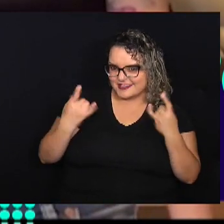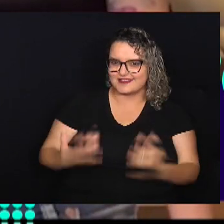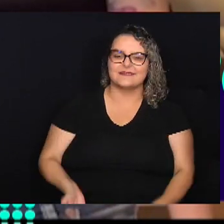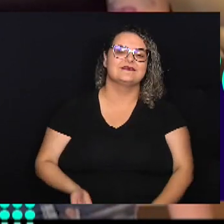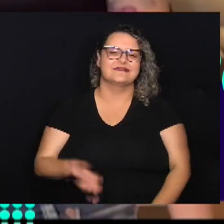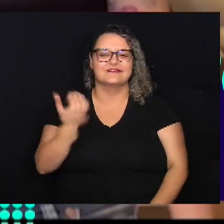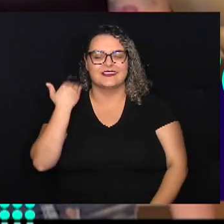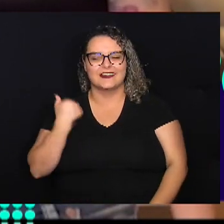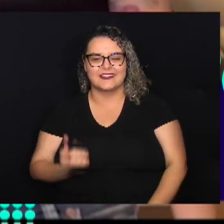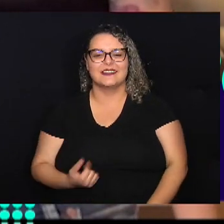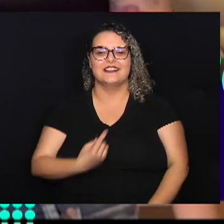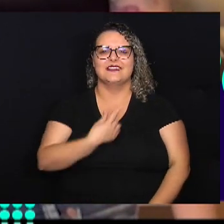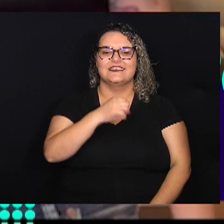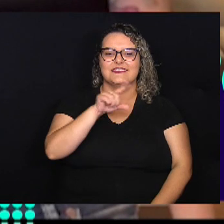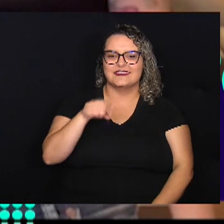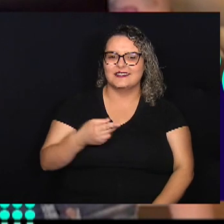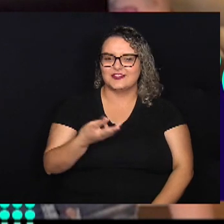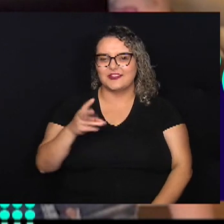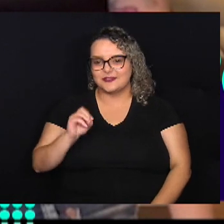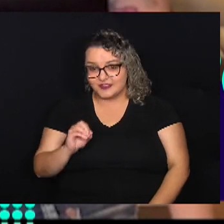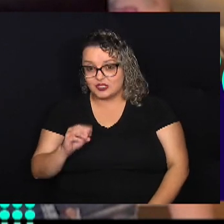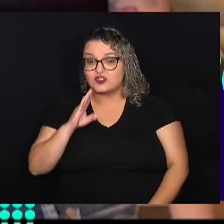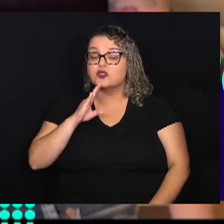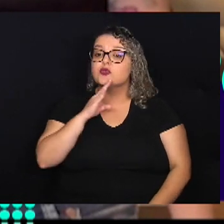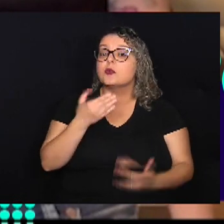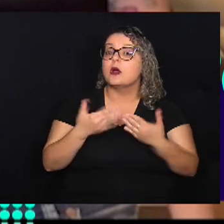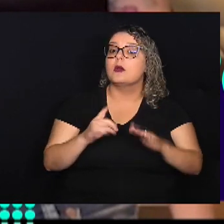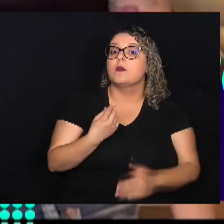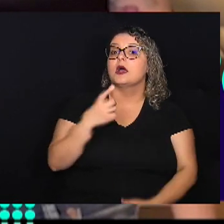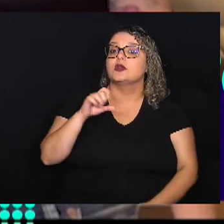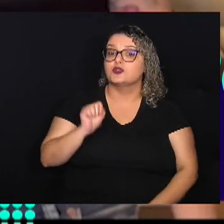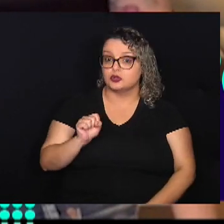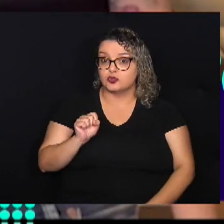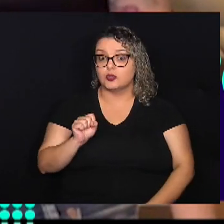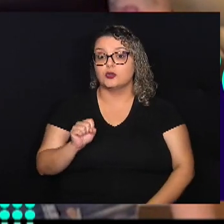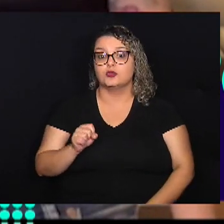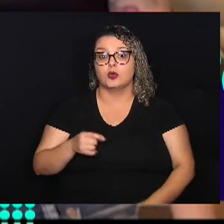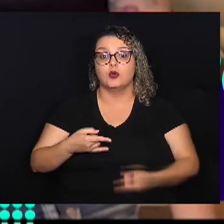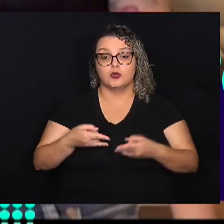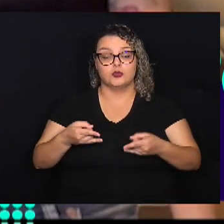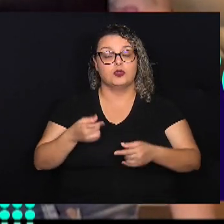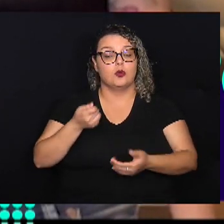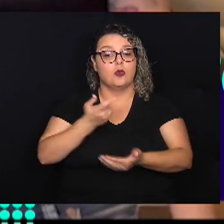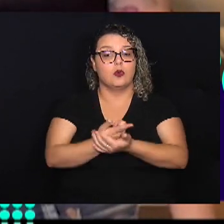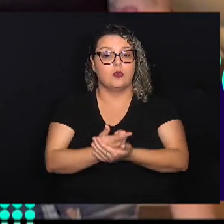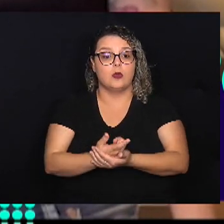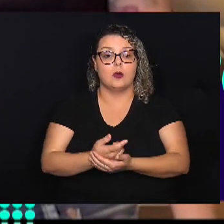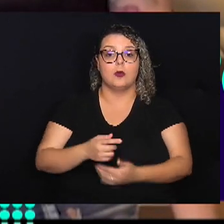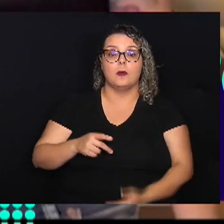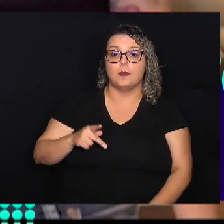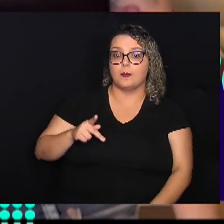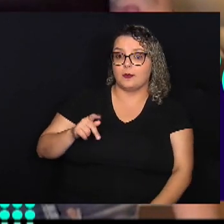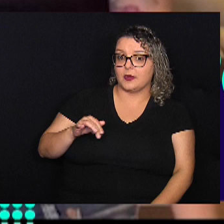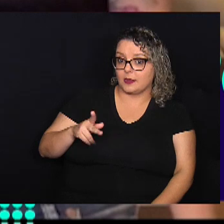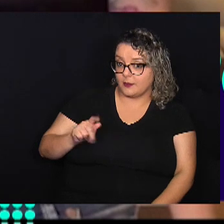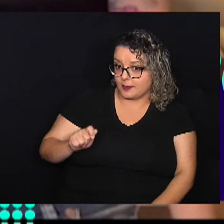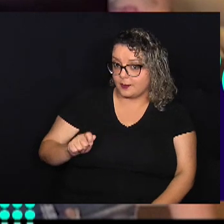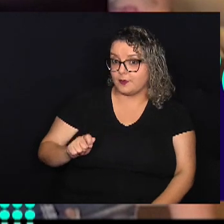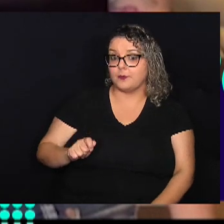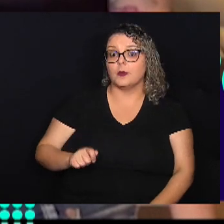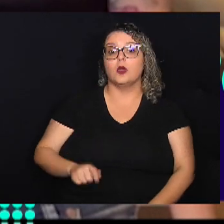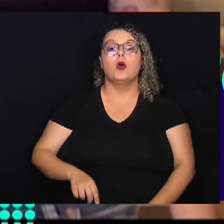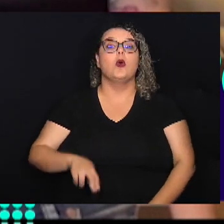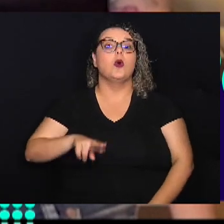tocar às 19h30 e o bar abre às 18 horas. Os ingressos podem ser comprados pelo bima.com.br